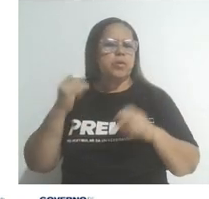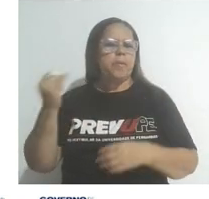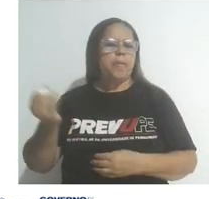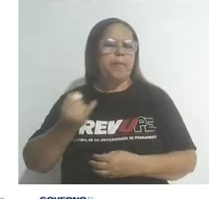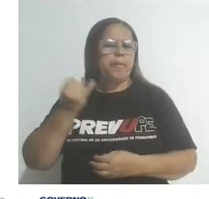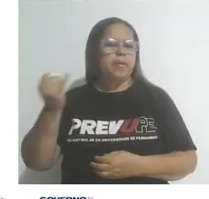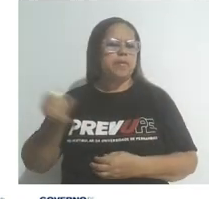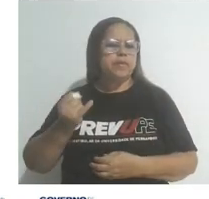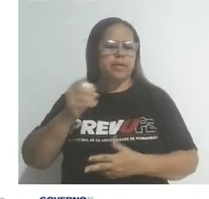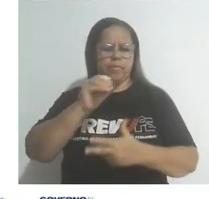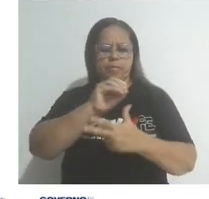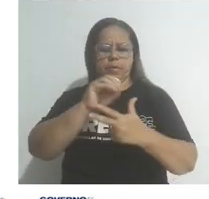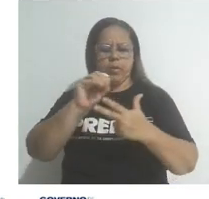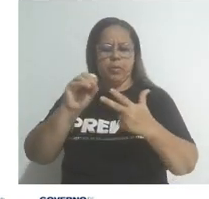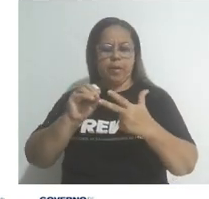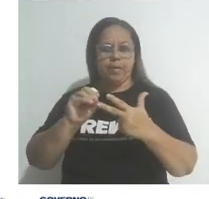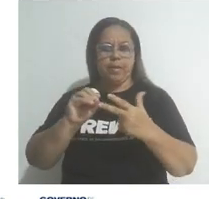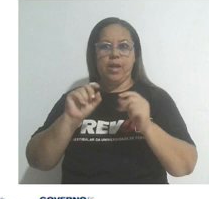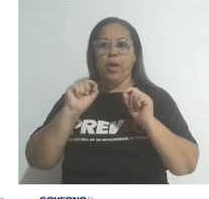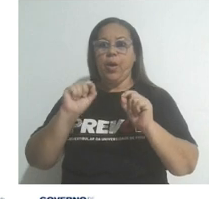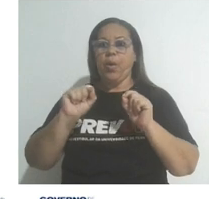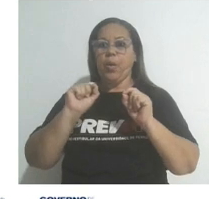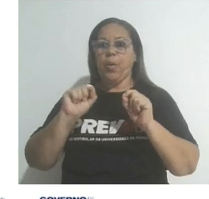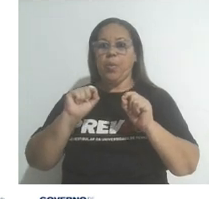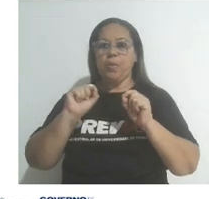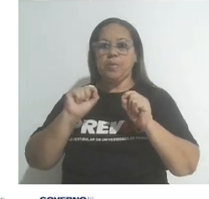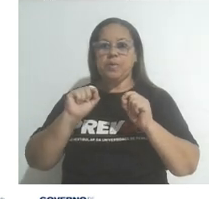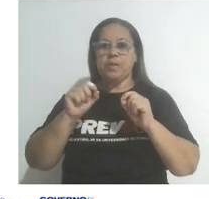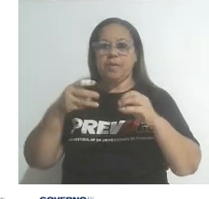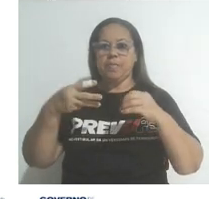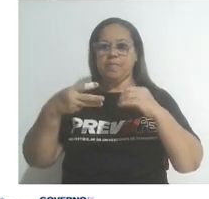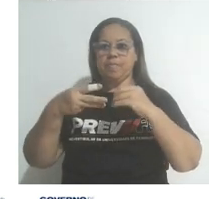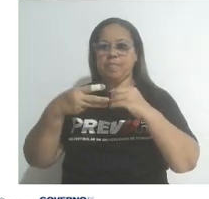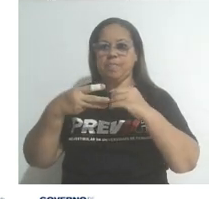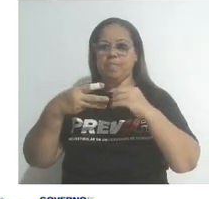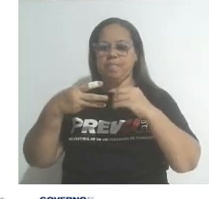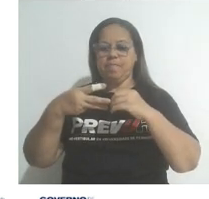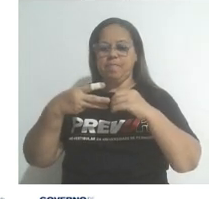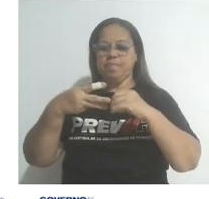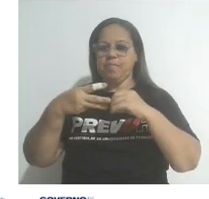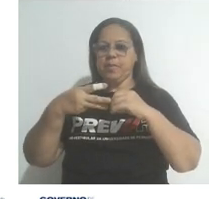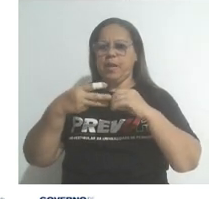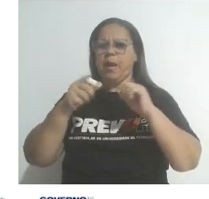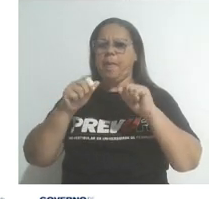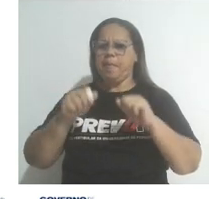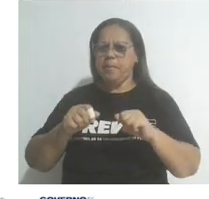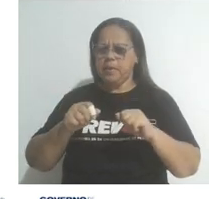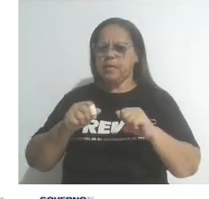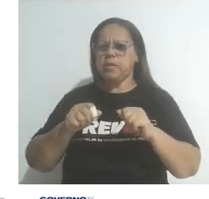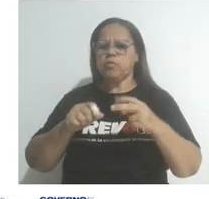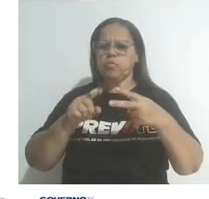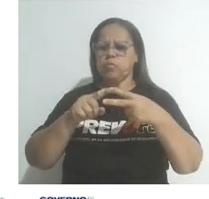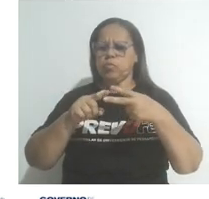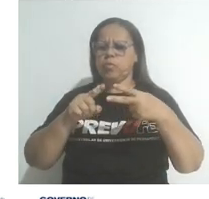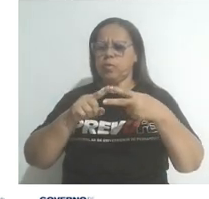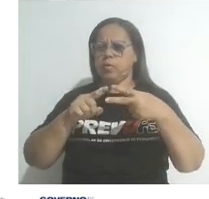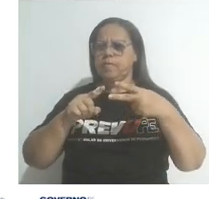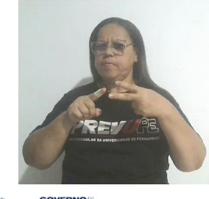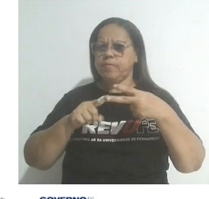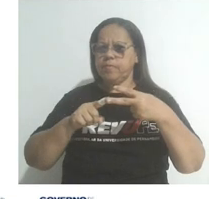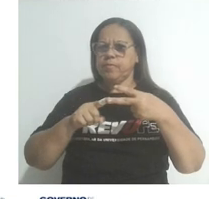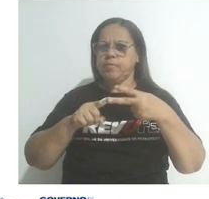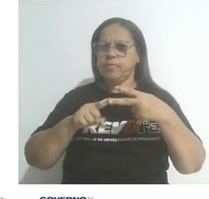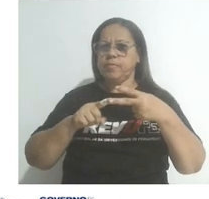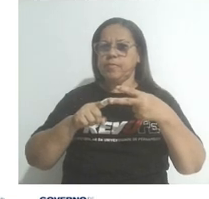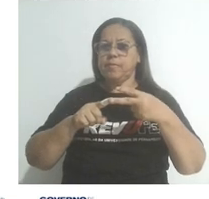muito importante para o Enem esse ano, que são as células, né? As células, pessoal, elas podem ser divididas em dois grupos, né? Eu tenho as